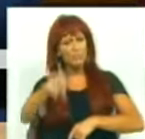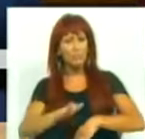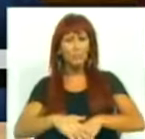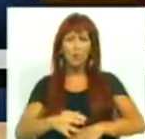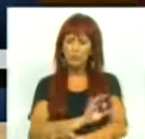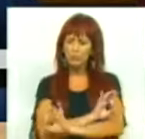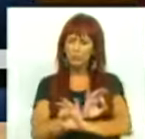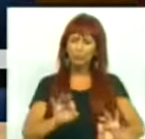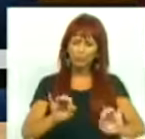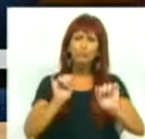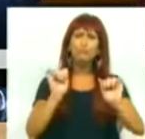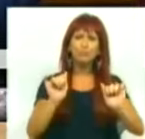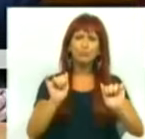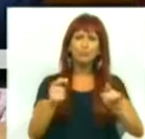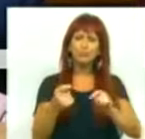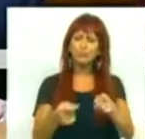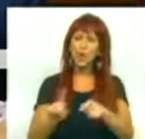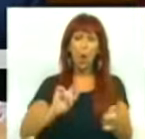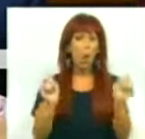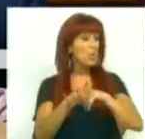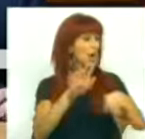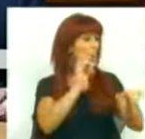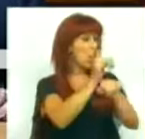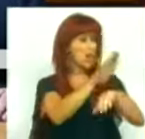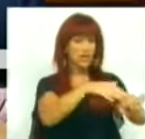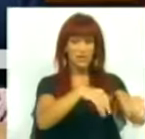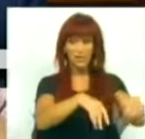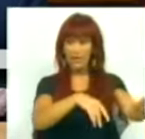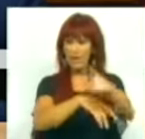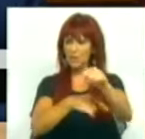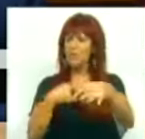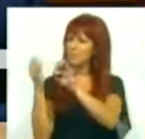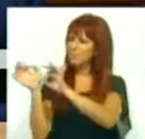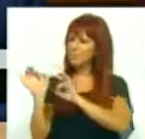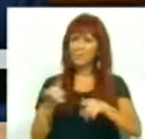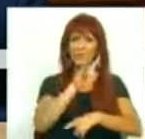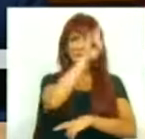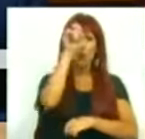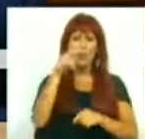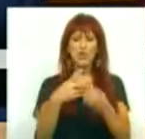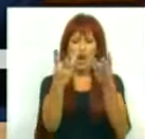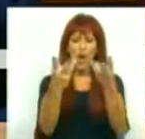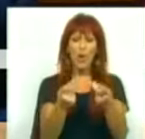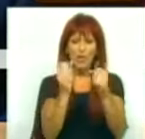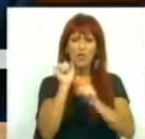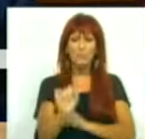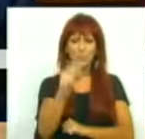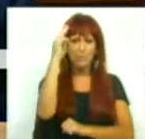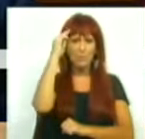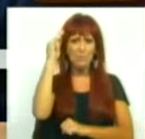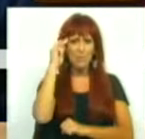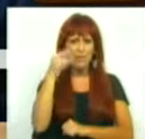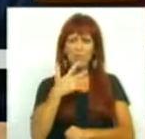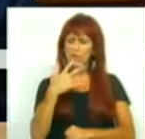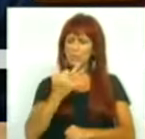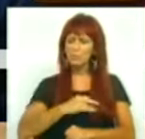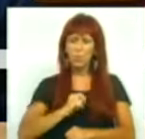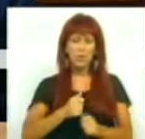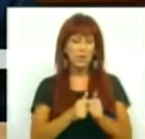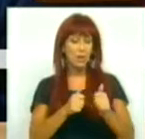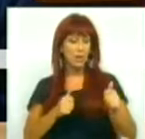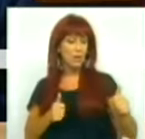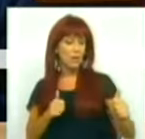forma correta, como, ao contrário do que fazem outros, tem tratado da questão das contas da Madeira com